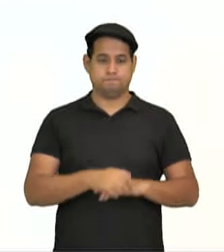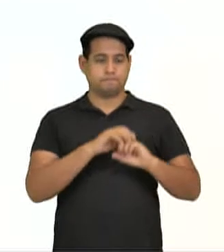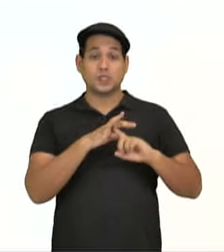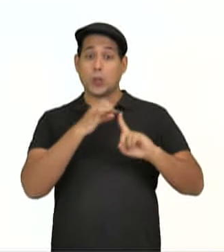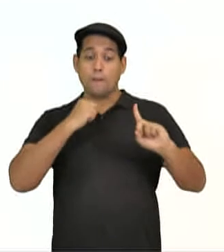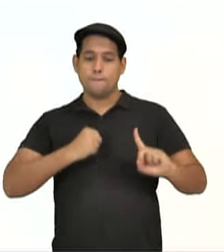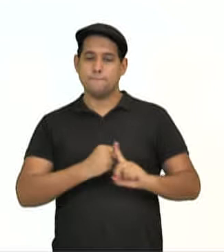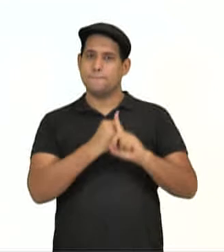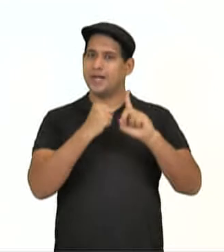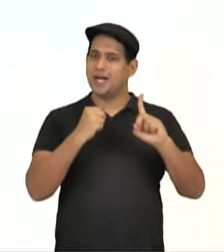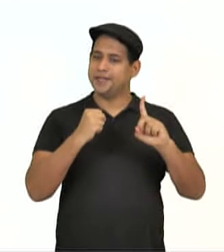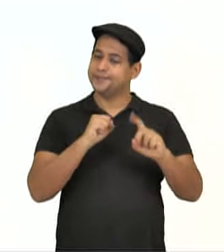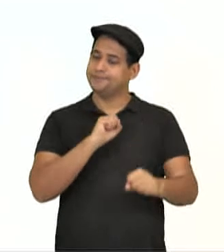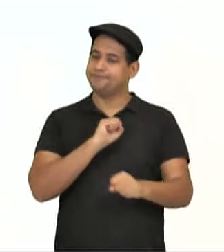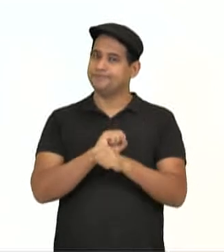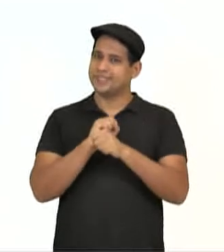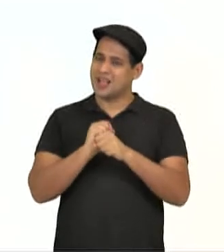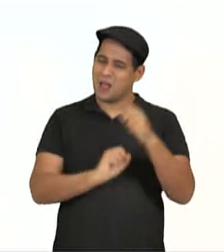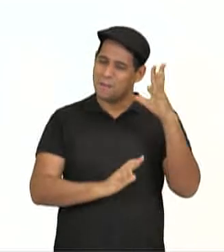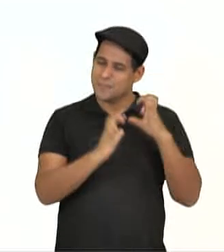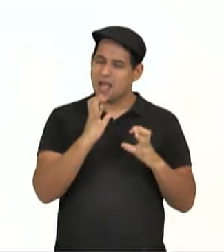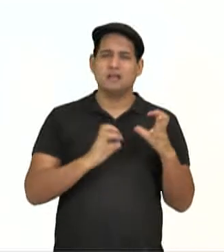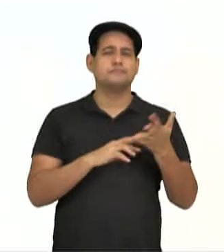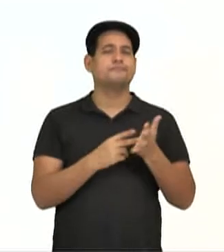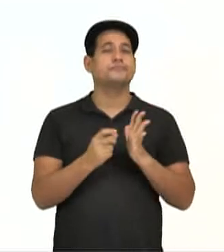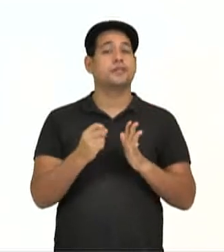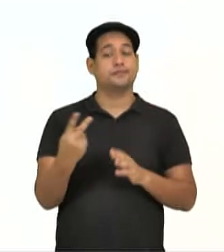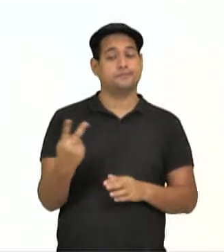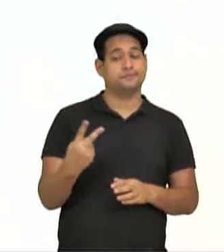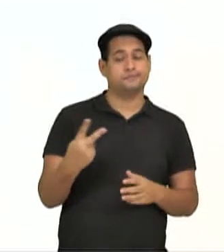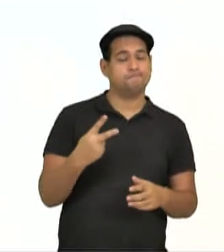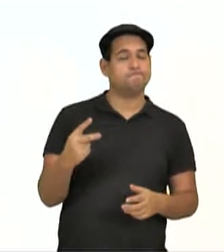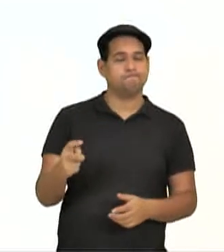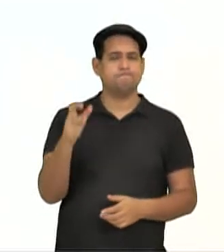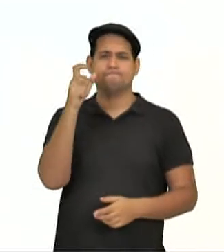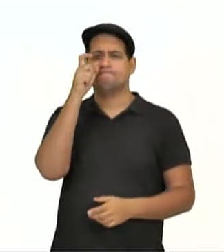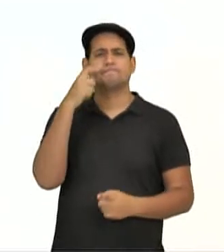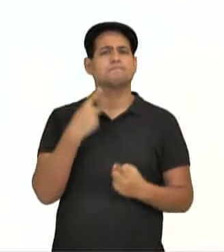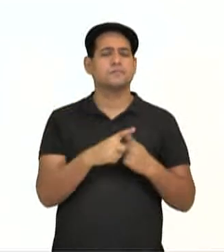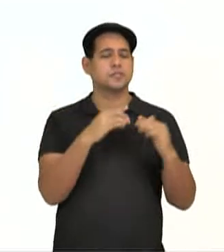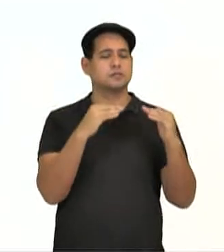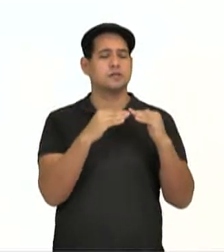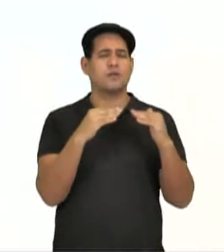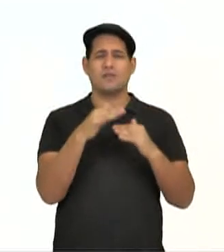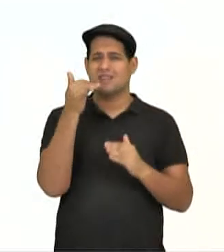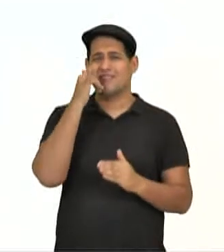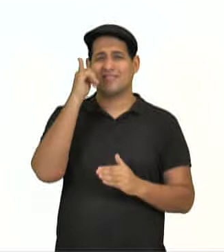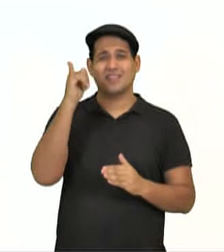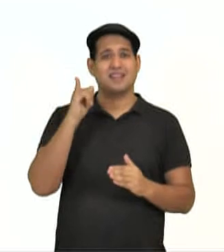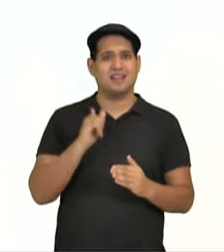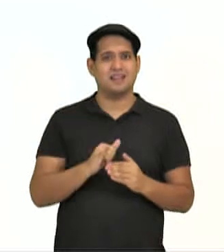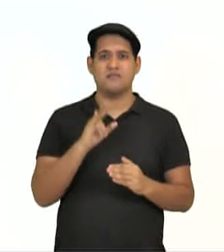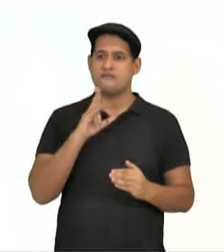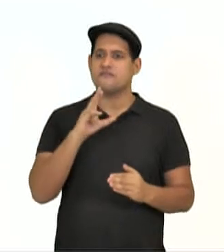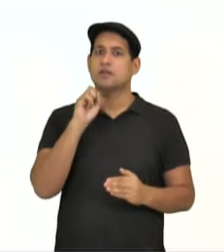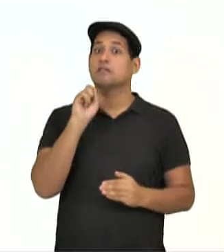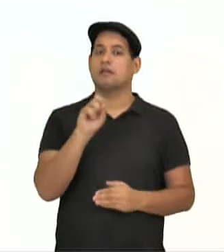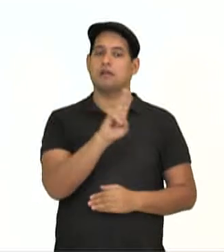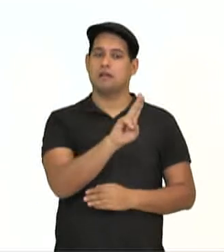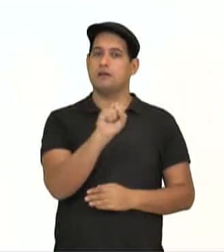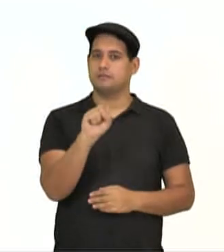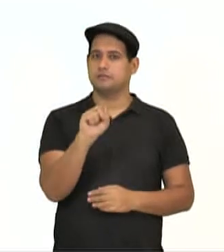não agressão era extremamente importante para ambos os lados. O acordo servia para evitar um inimigo poderoso, que seria a